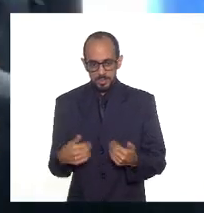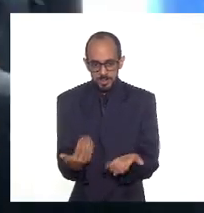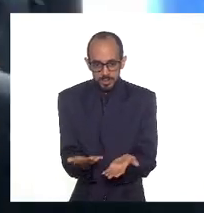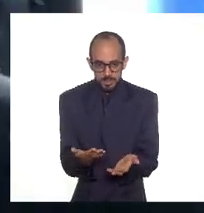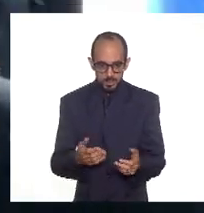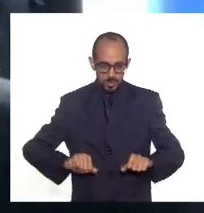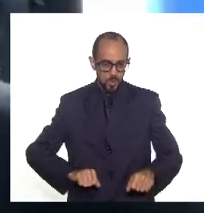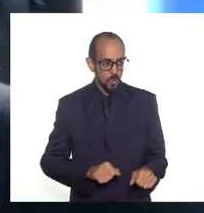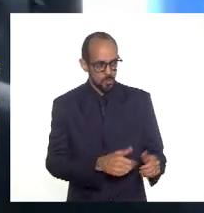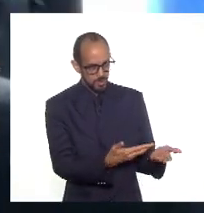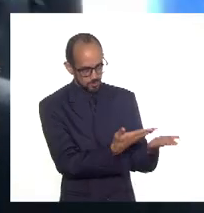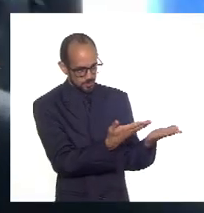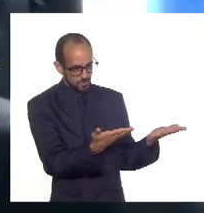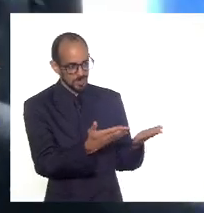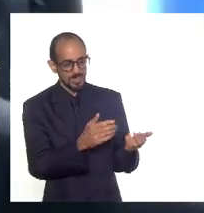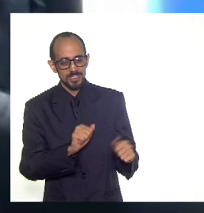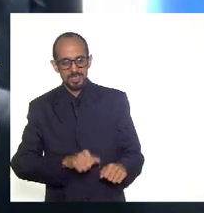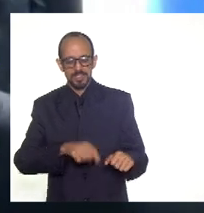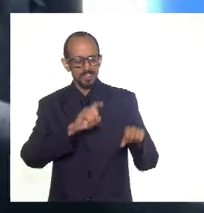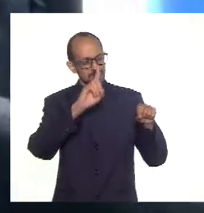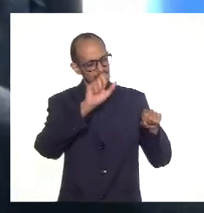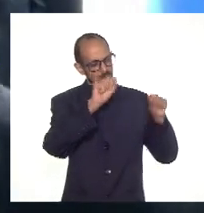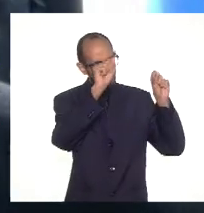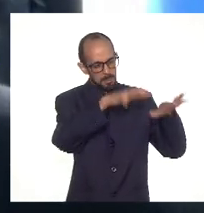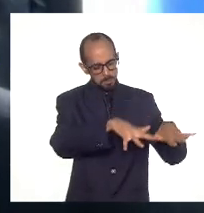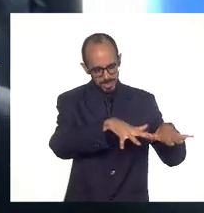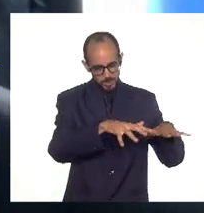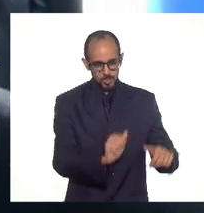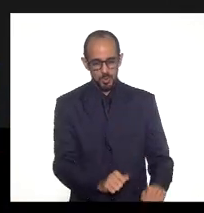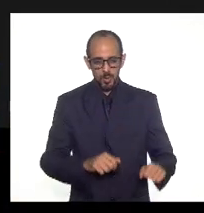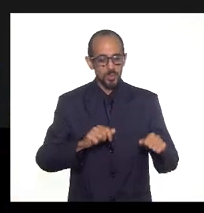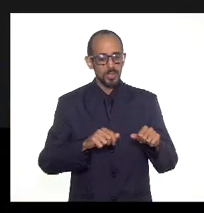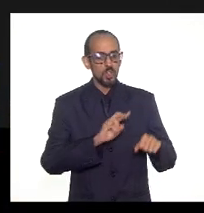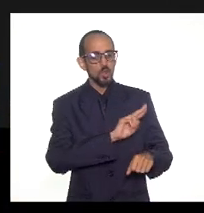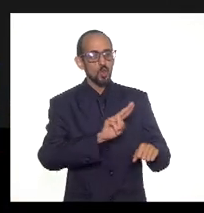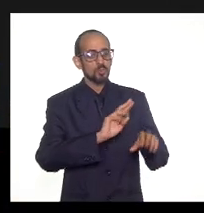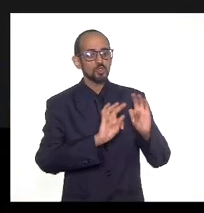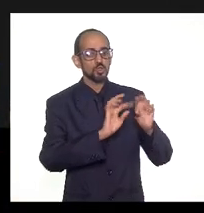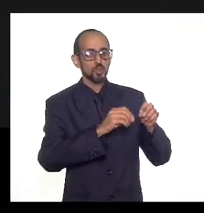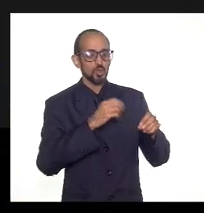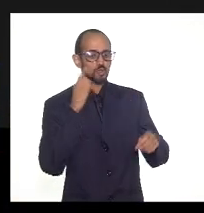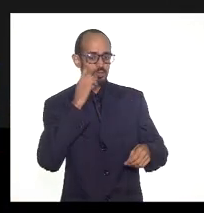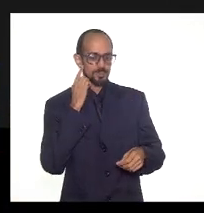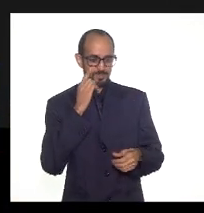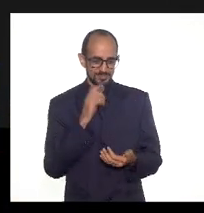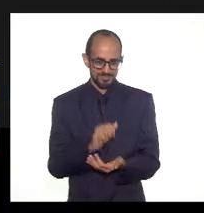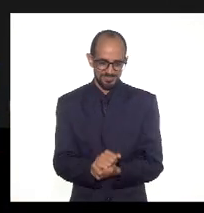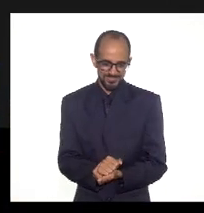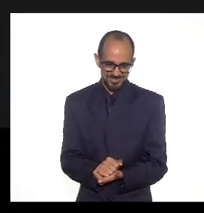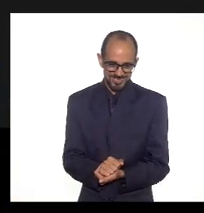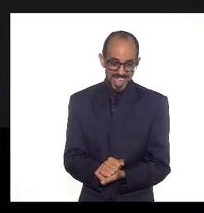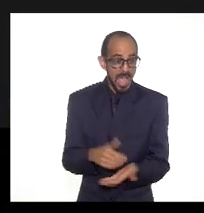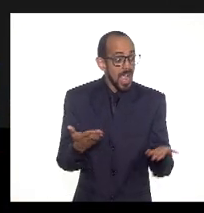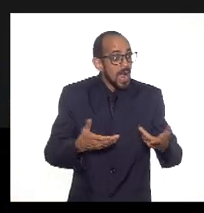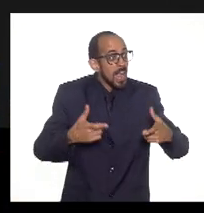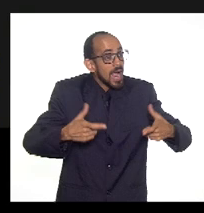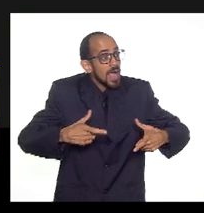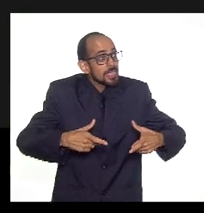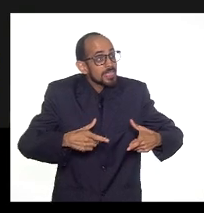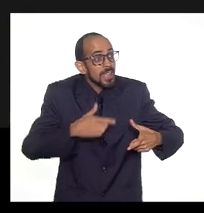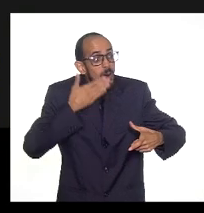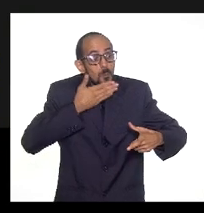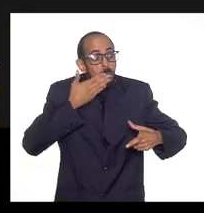Vossa Excelência acredita. Que Deus te abençoe, em nome do nosso parlamento. Cadê a deputada Franciane? Cadê o bolo? Cadê